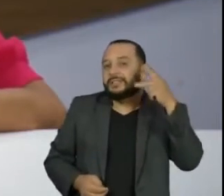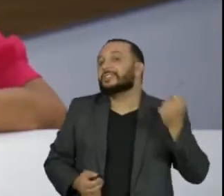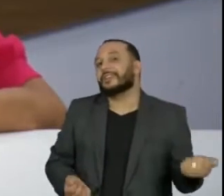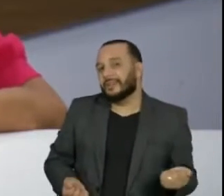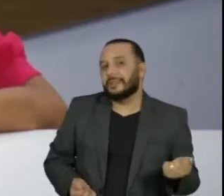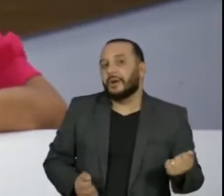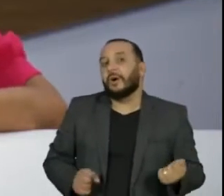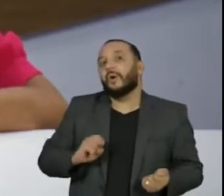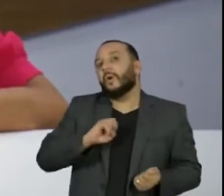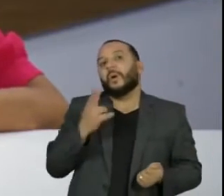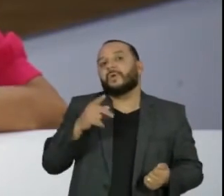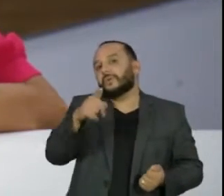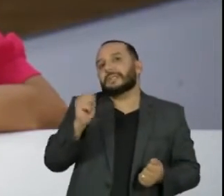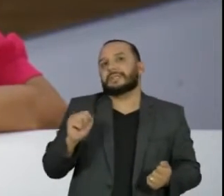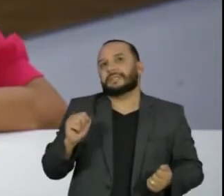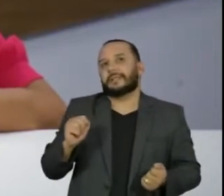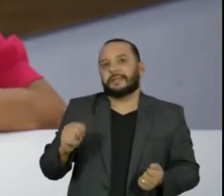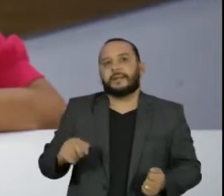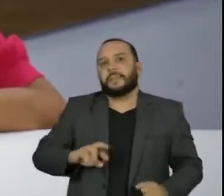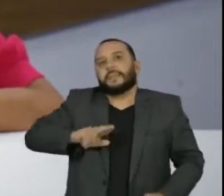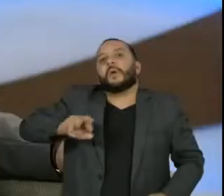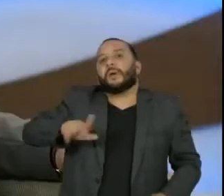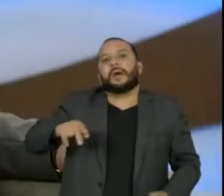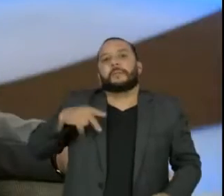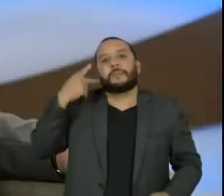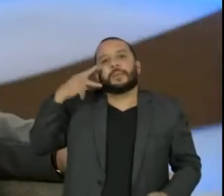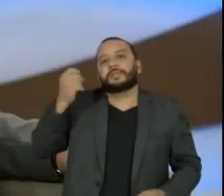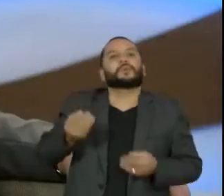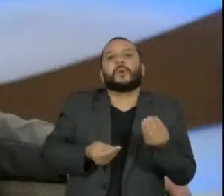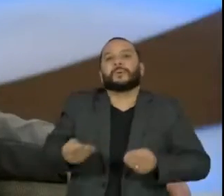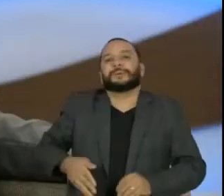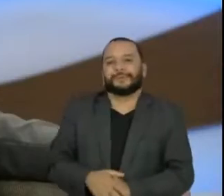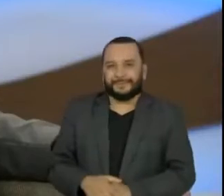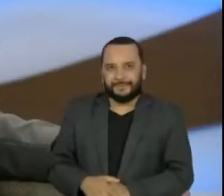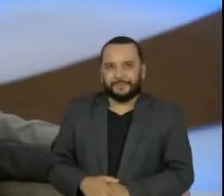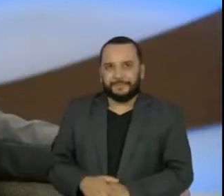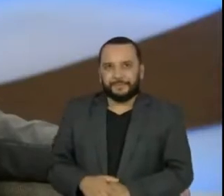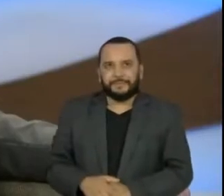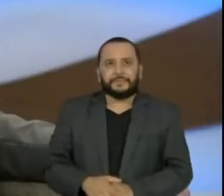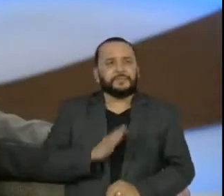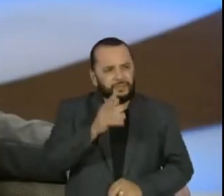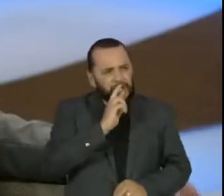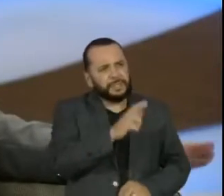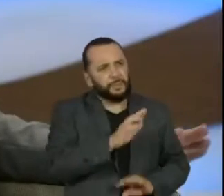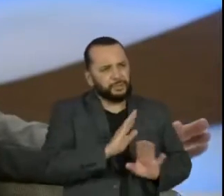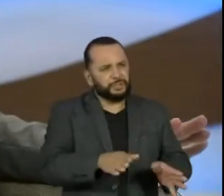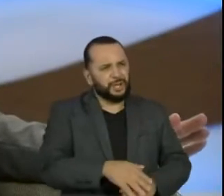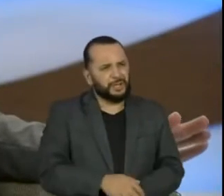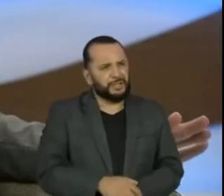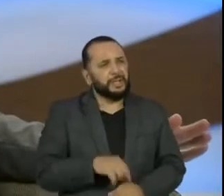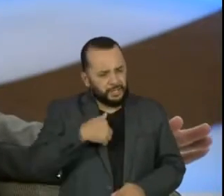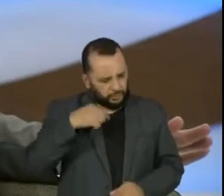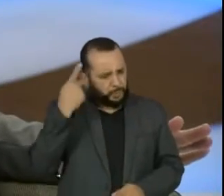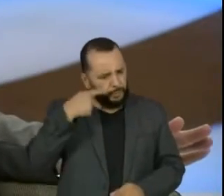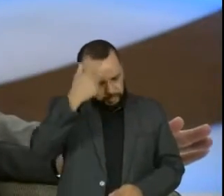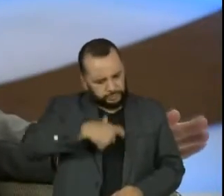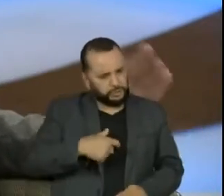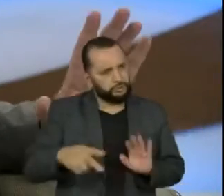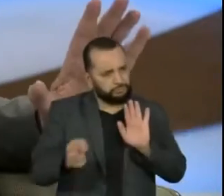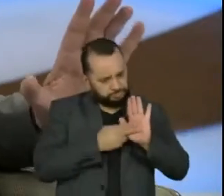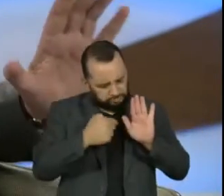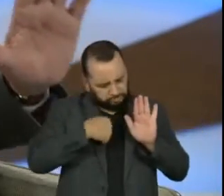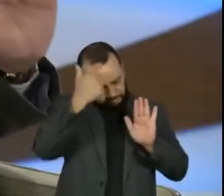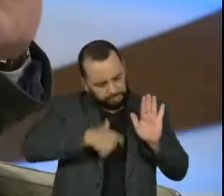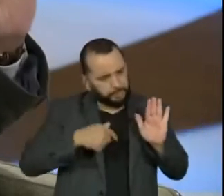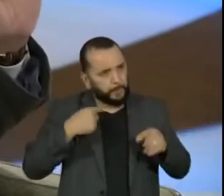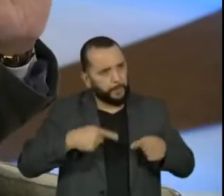senhor continua se considerando não político? Não, eu acho que eu já respondi até isso. Eu sou um político,